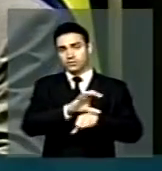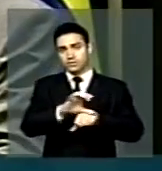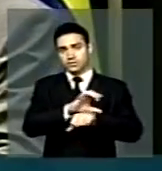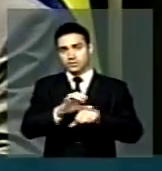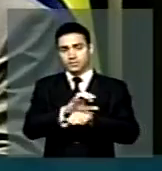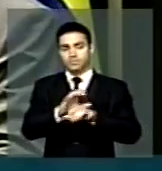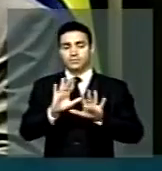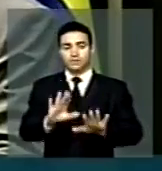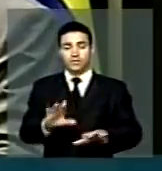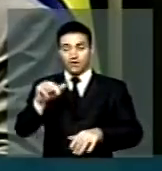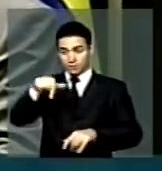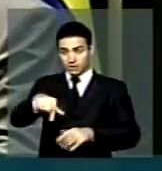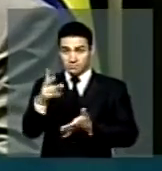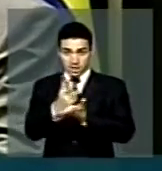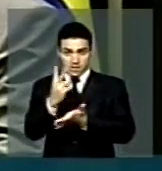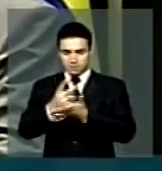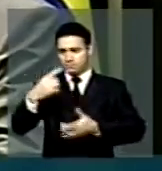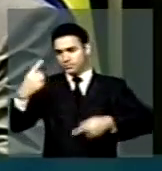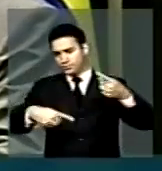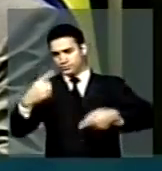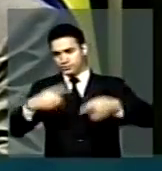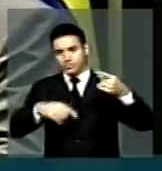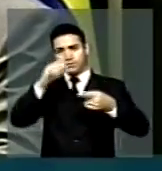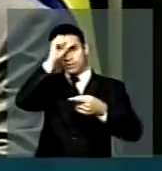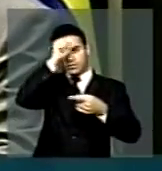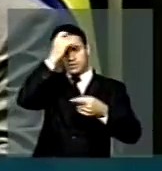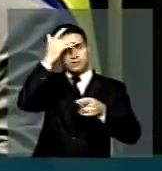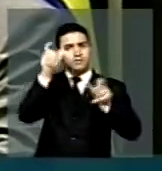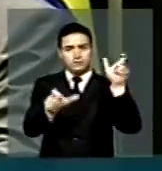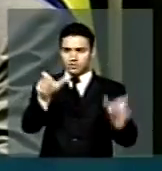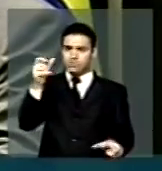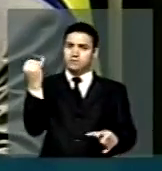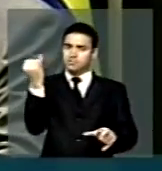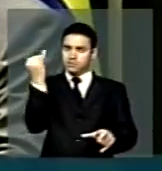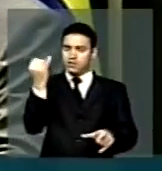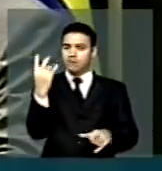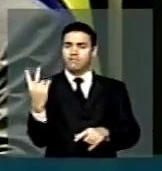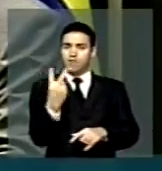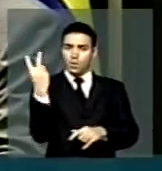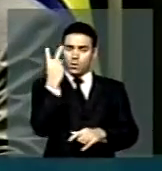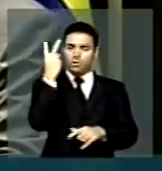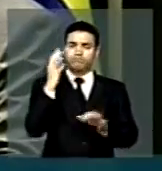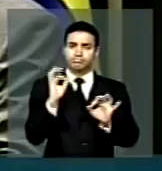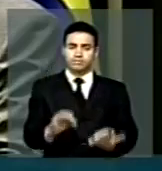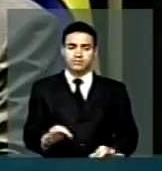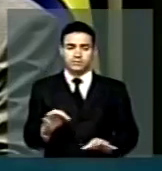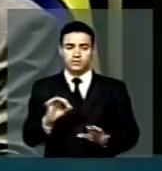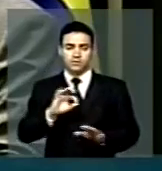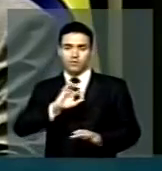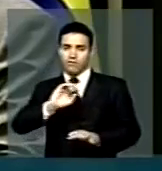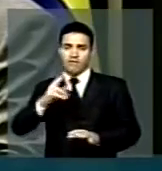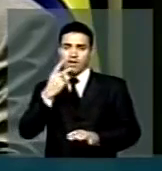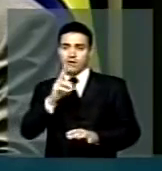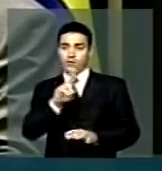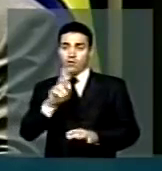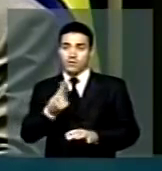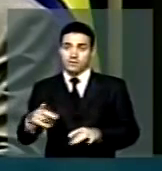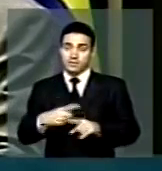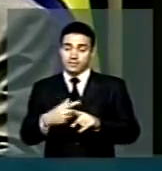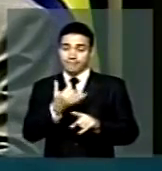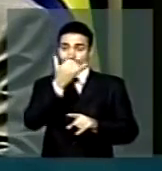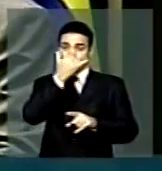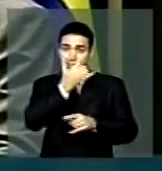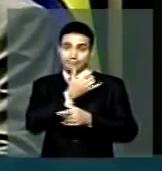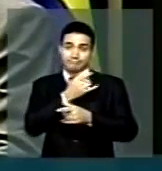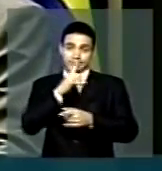que eu aprendi nos embates com pessoas valorosas, não me referirei a nomes para